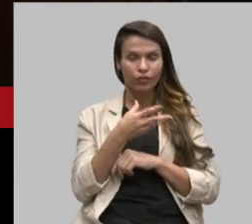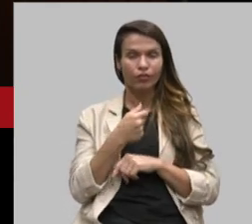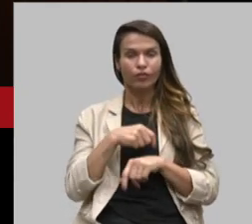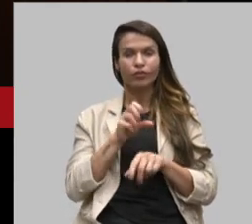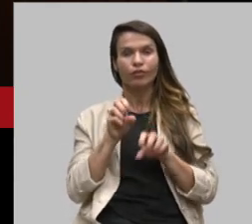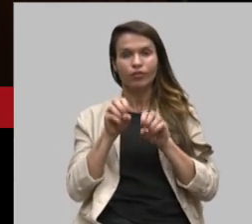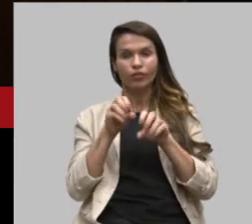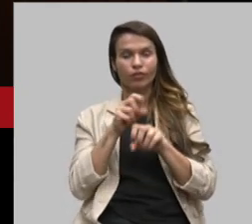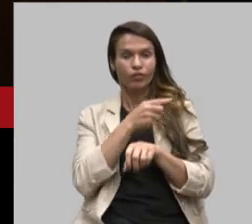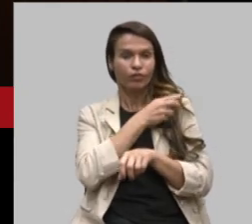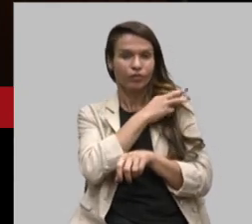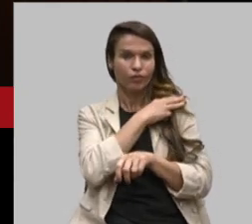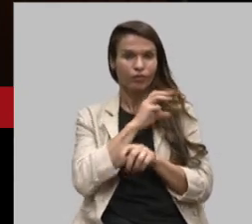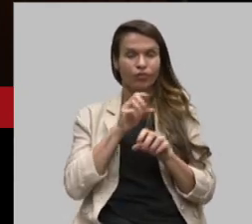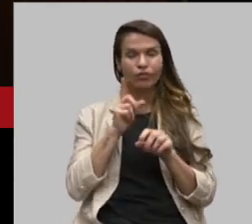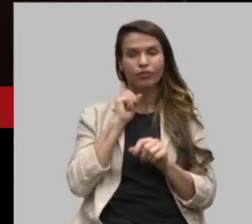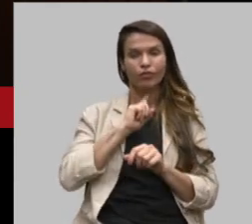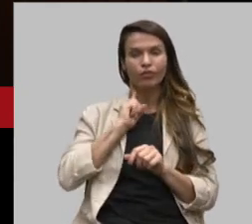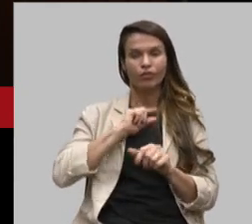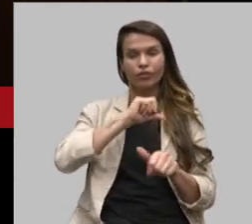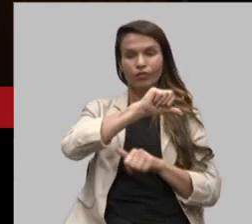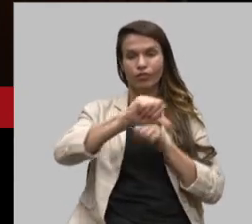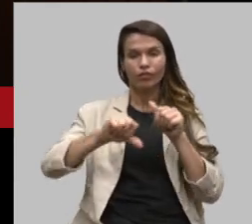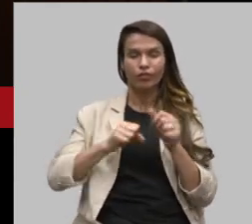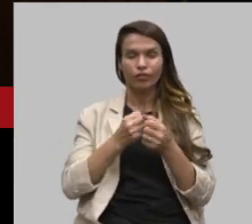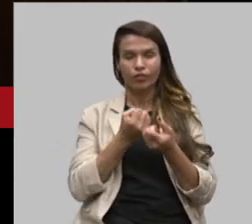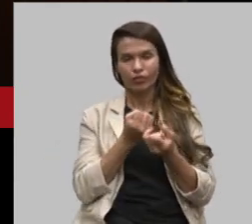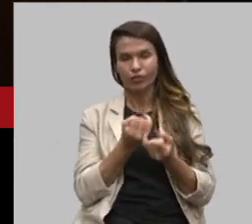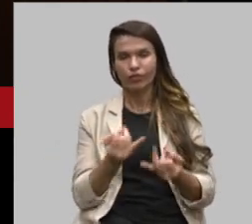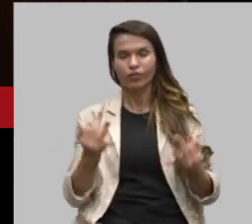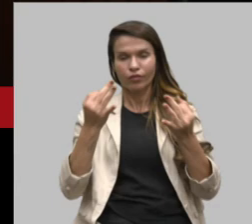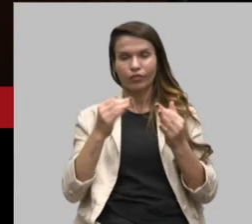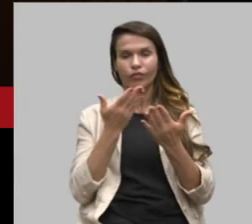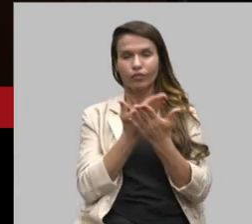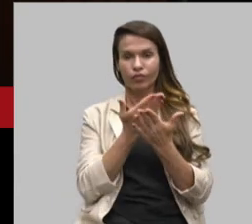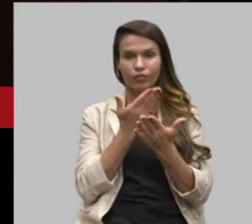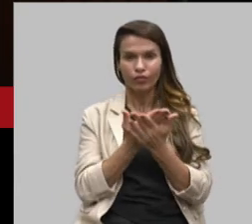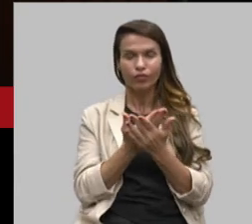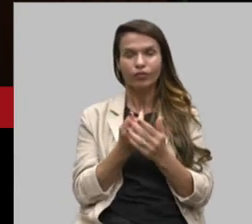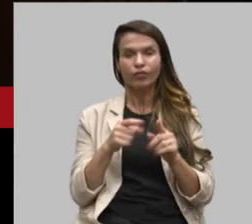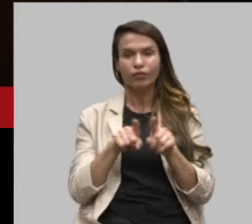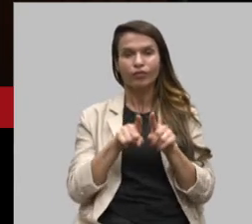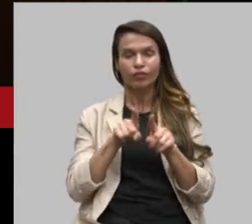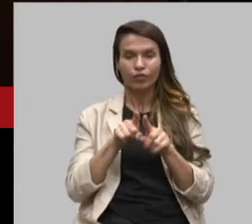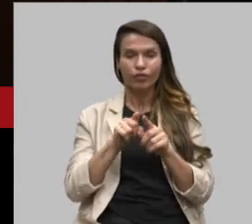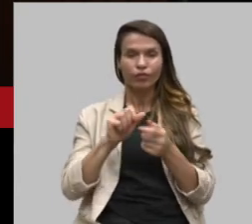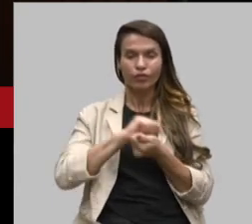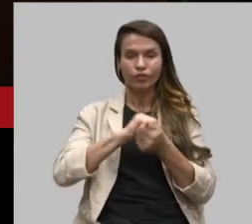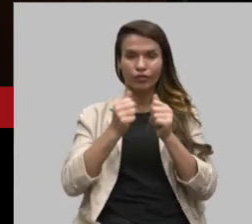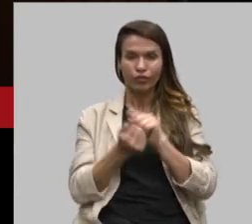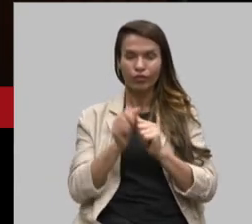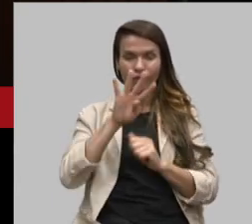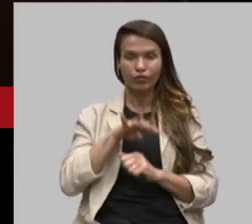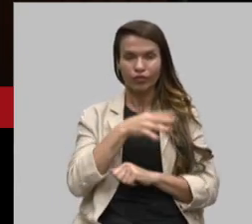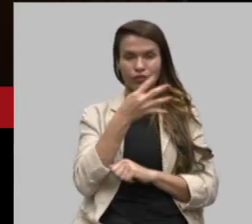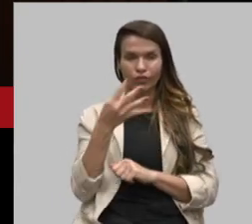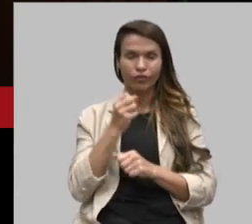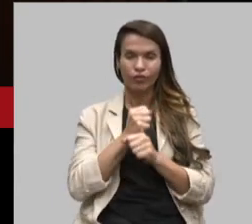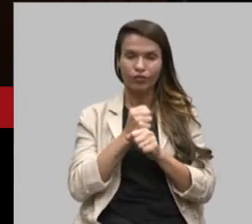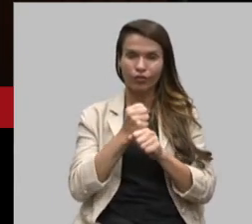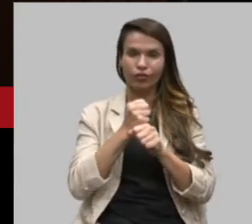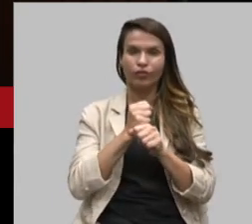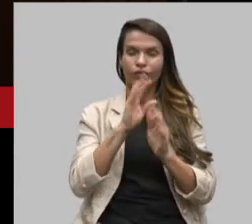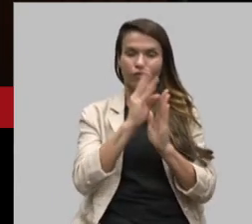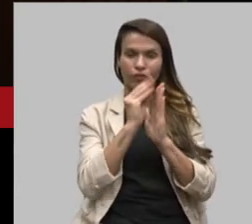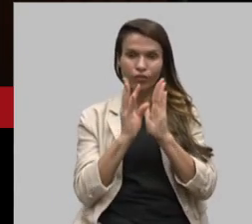Minas mudou a quantidade de aulas essenciais além de realocar no calendário anual os conteúdos a serem